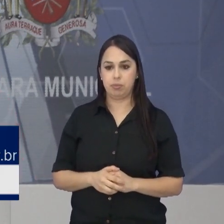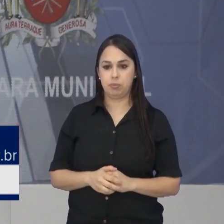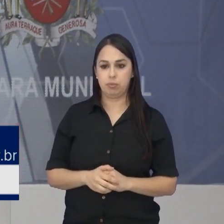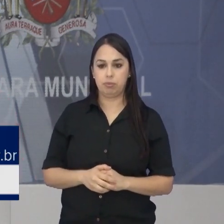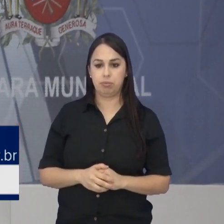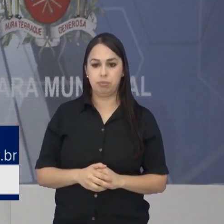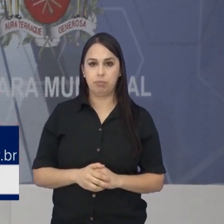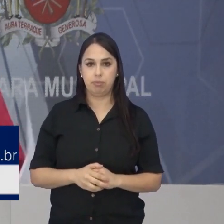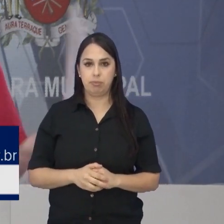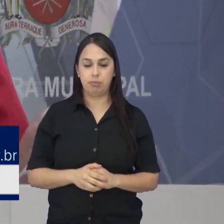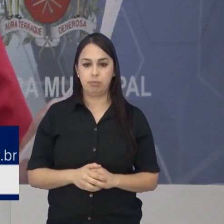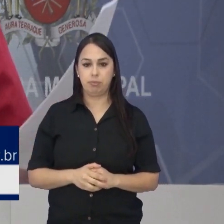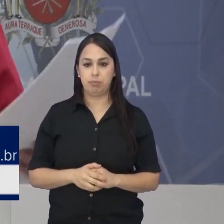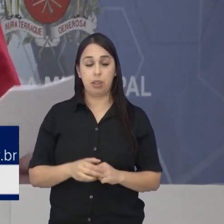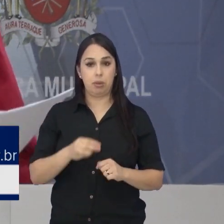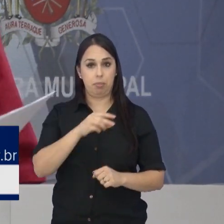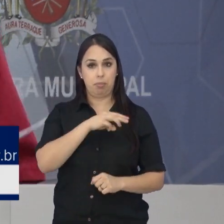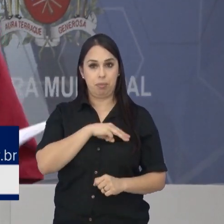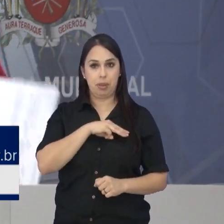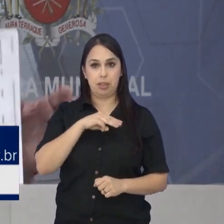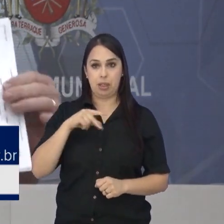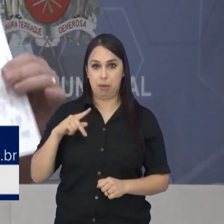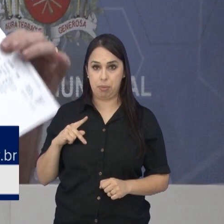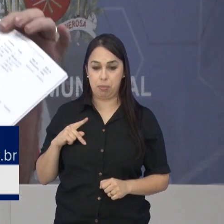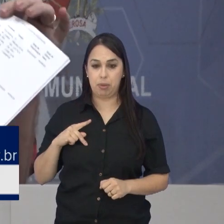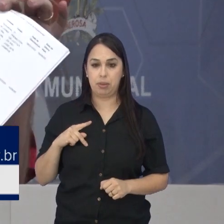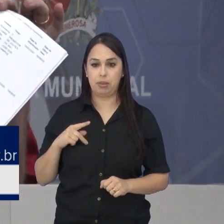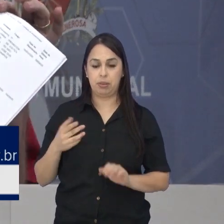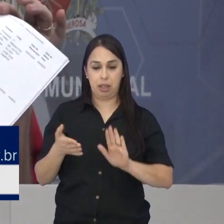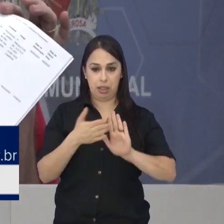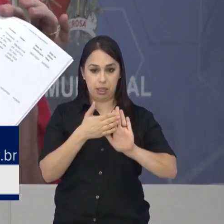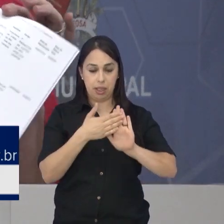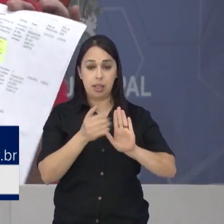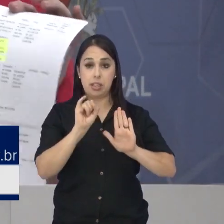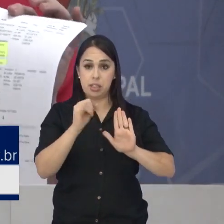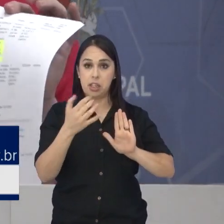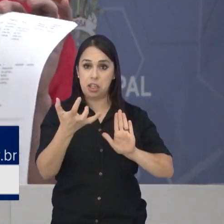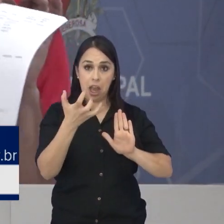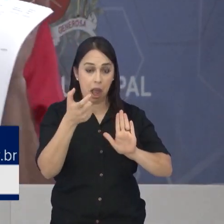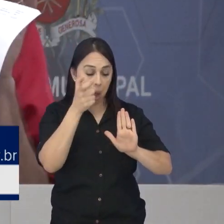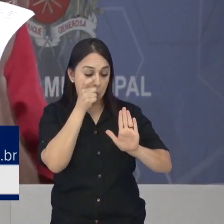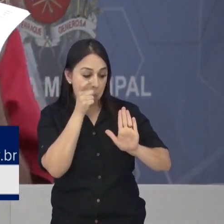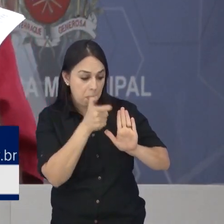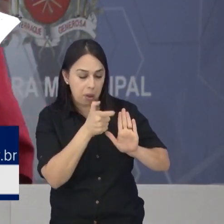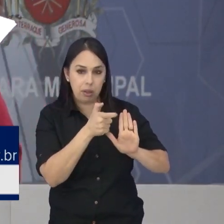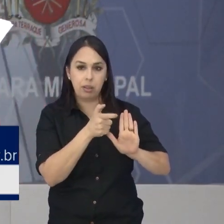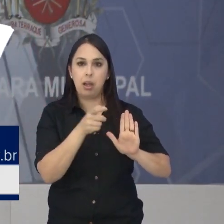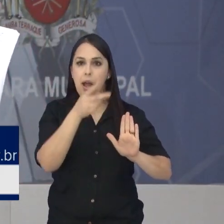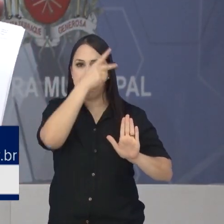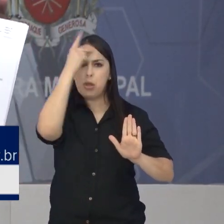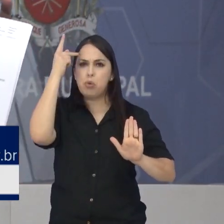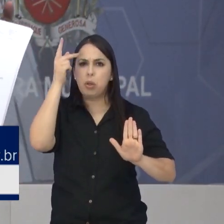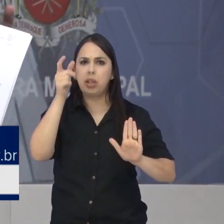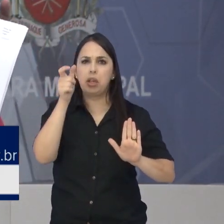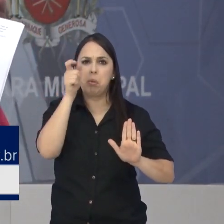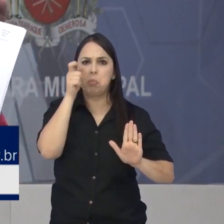existe no Ministério Público, está aqui, depois quem quiser pegar comigo, qualquer pessoa que estiver assistindo na TV Câmara, qualquer morador de São José dos